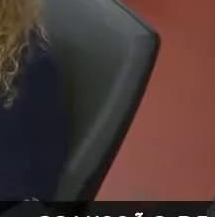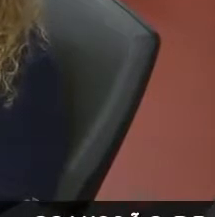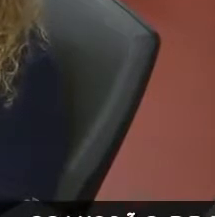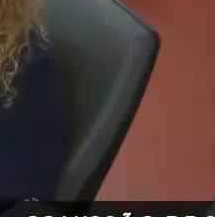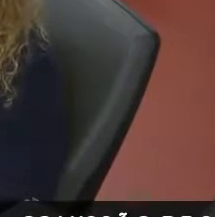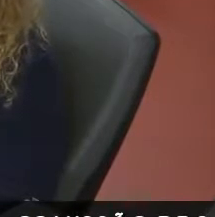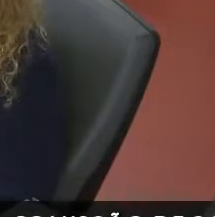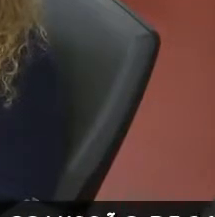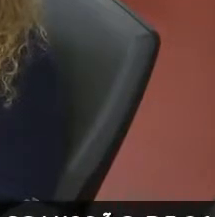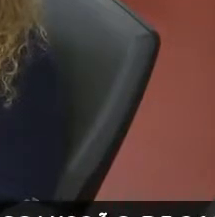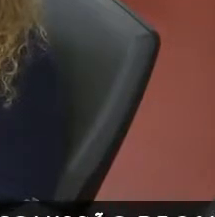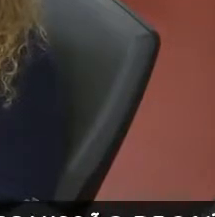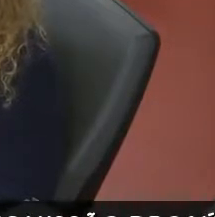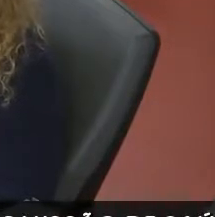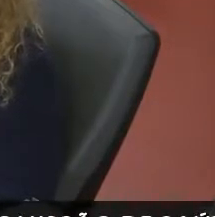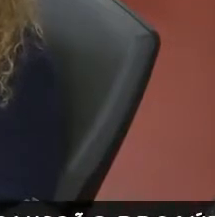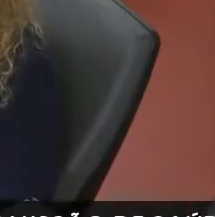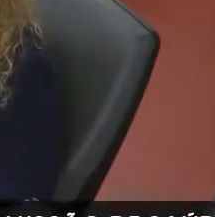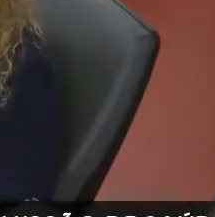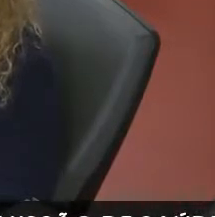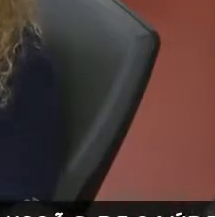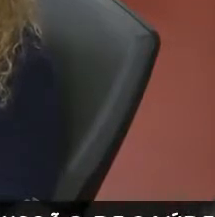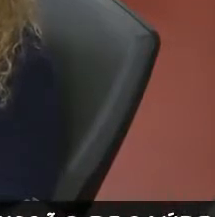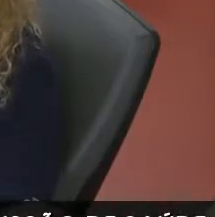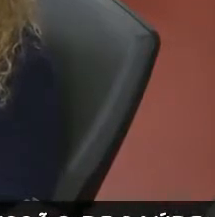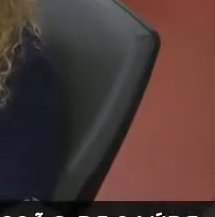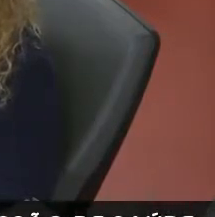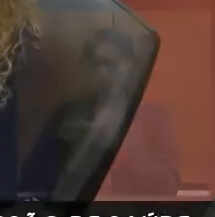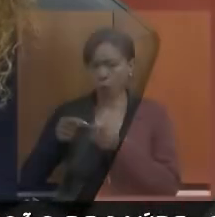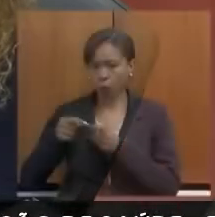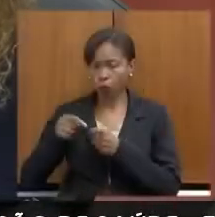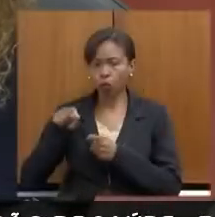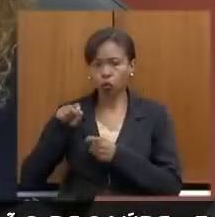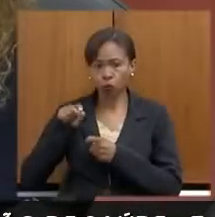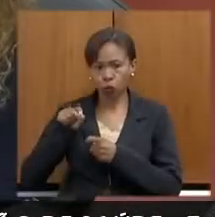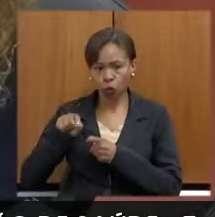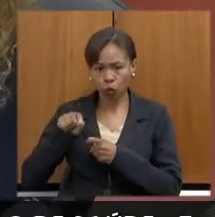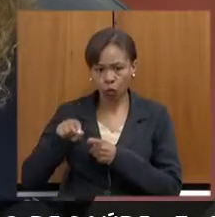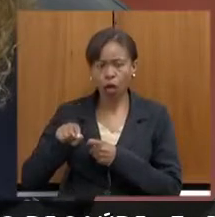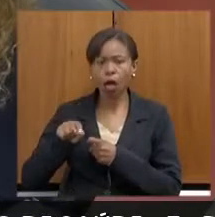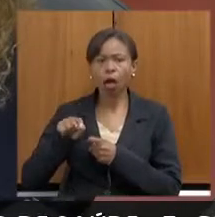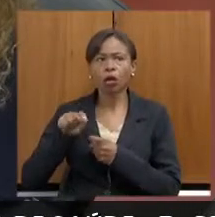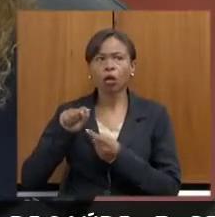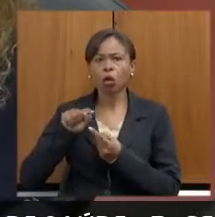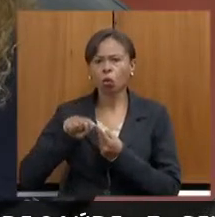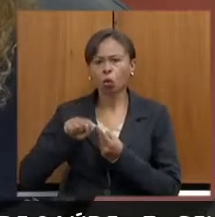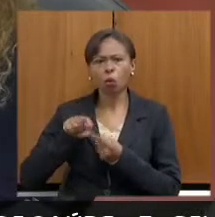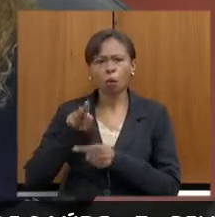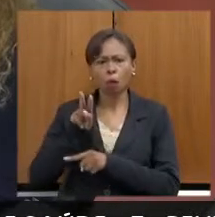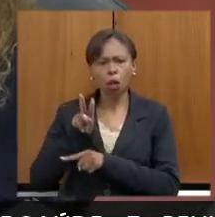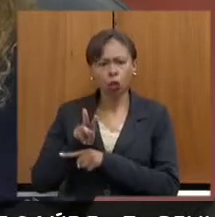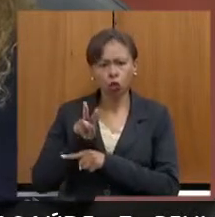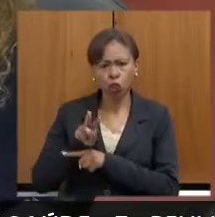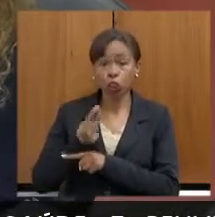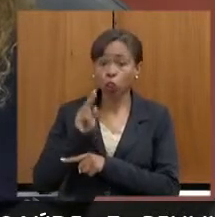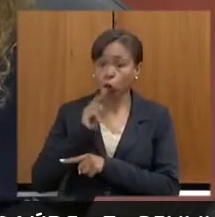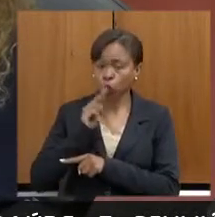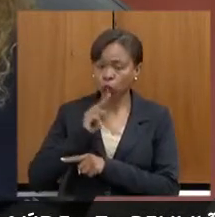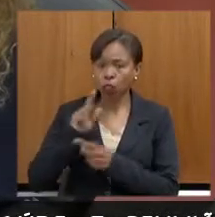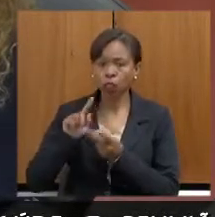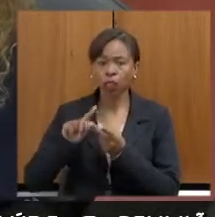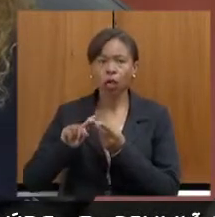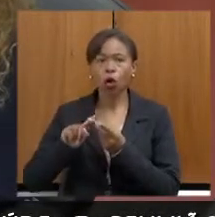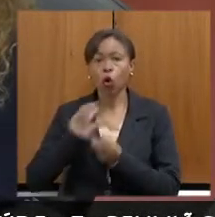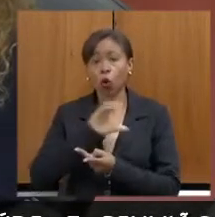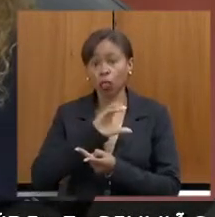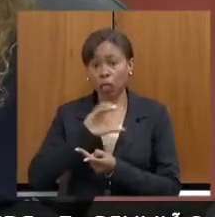foram lá de onde eu fui plantonistas essa unidade de emergência e depois ele coordenador de plantão coordenador da unidade